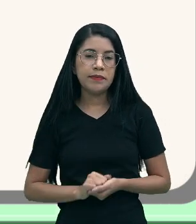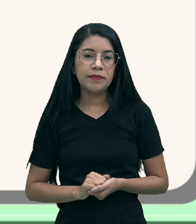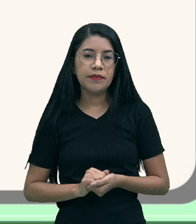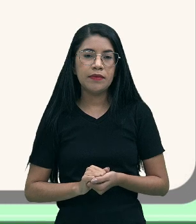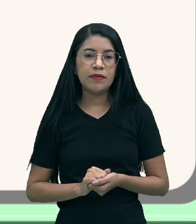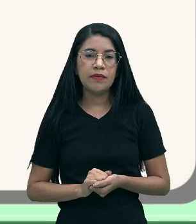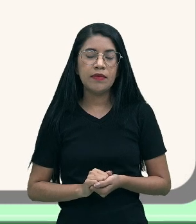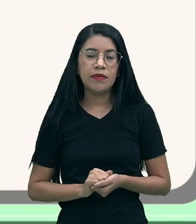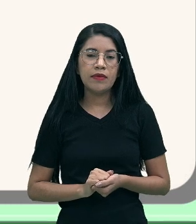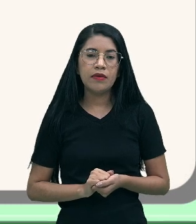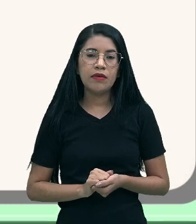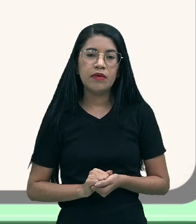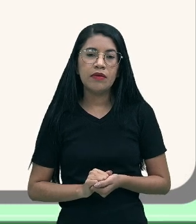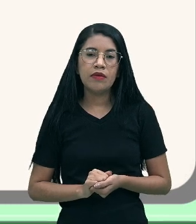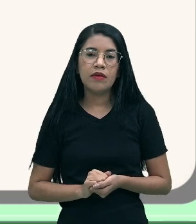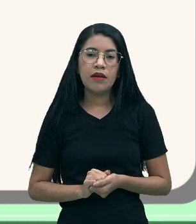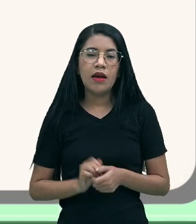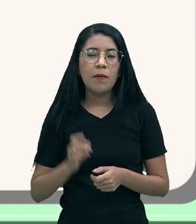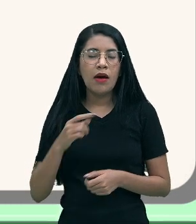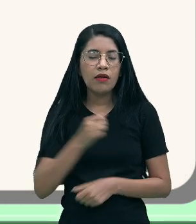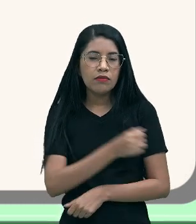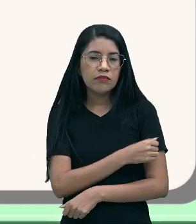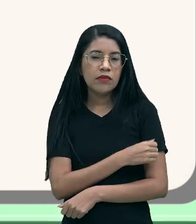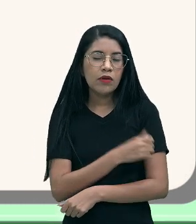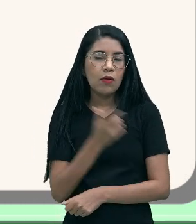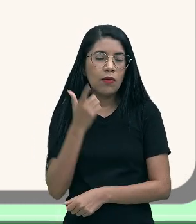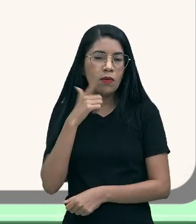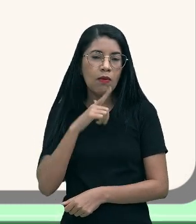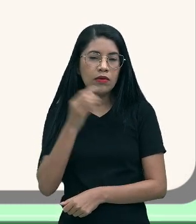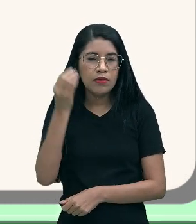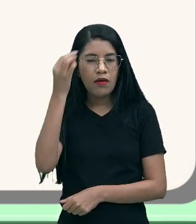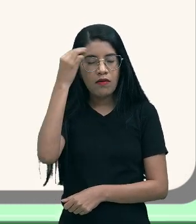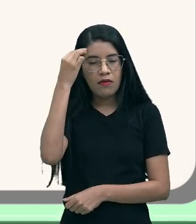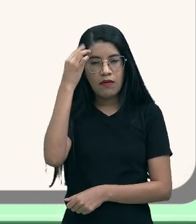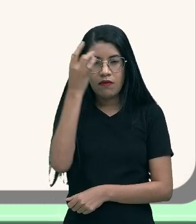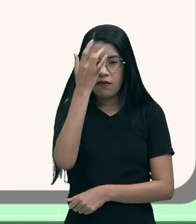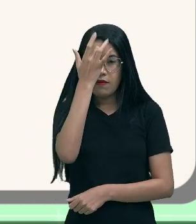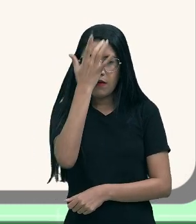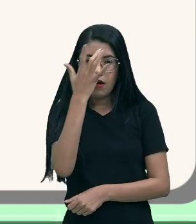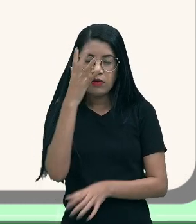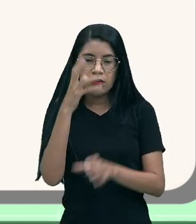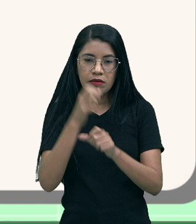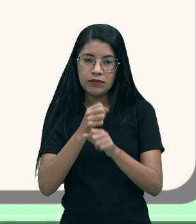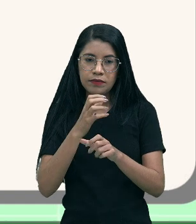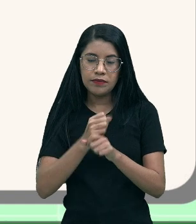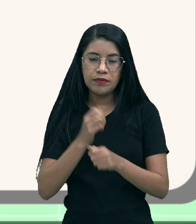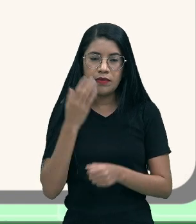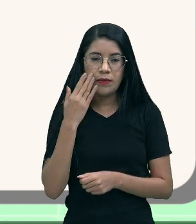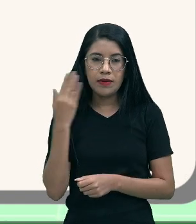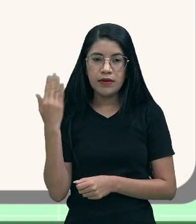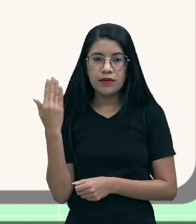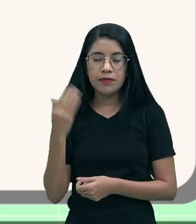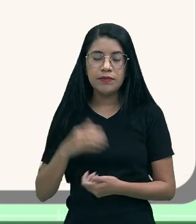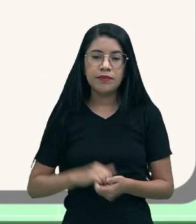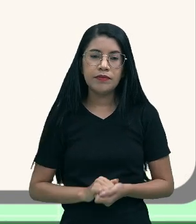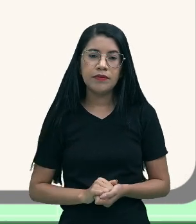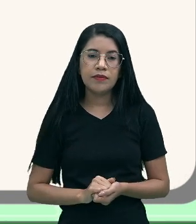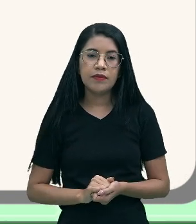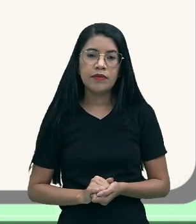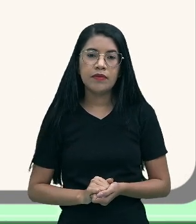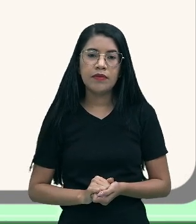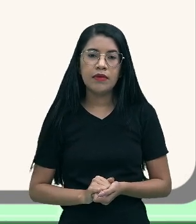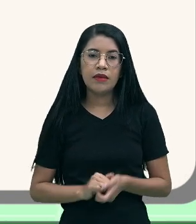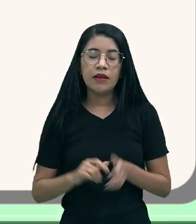essas situações para que o aluno possa memorizar com facilidade essas equações. Então, por exemplo, olha só, a primeira lei